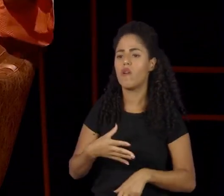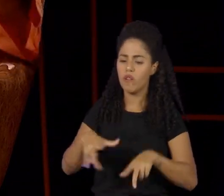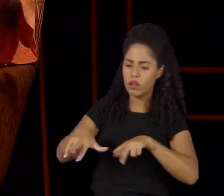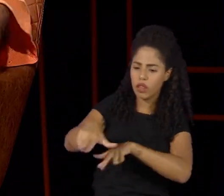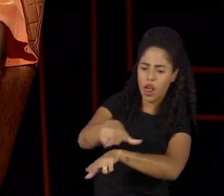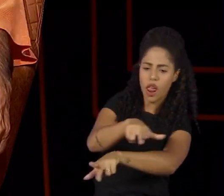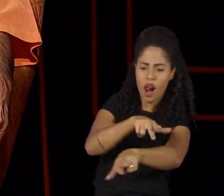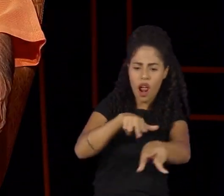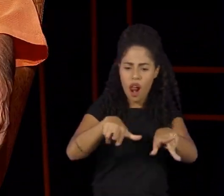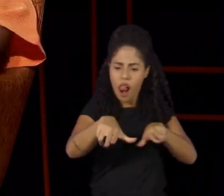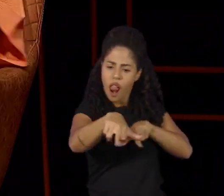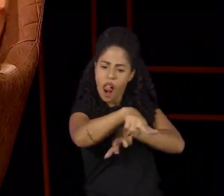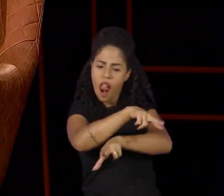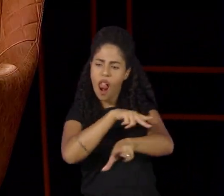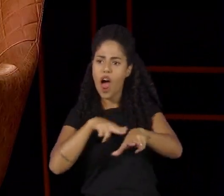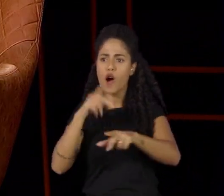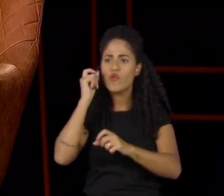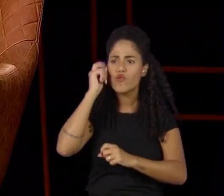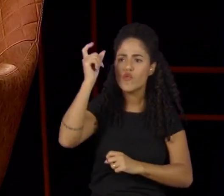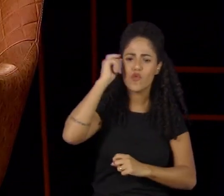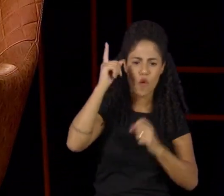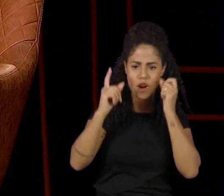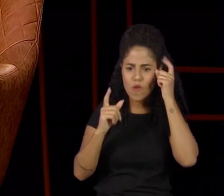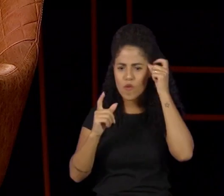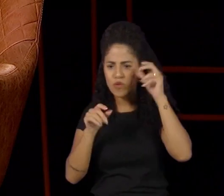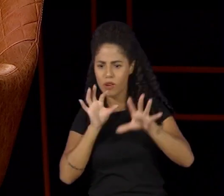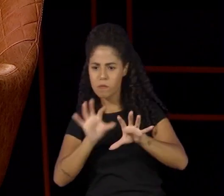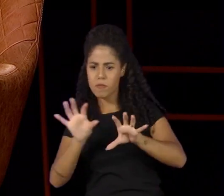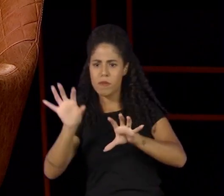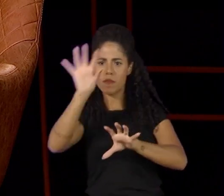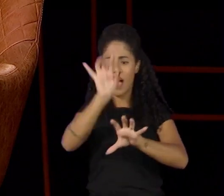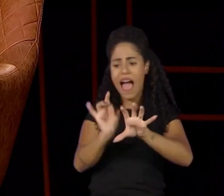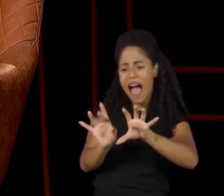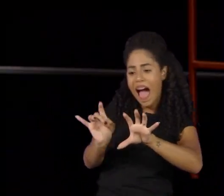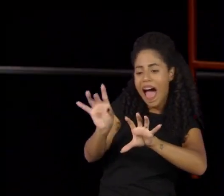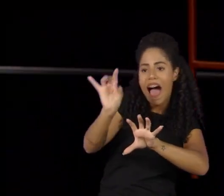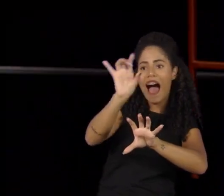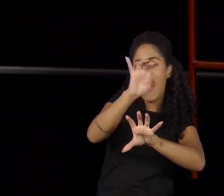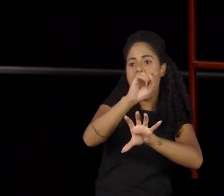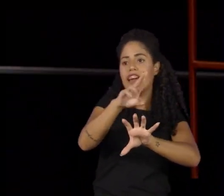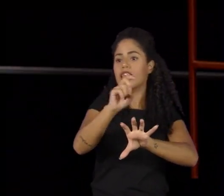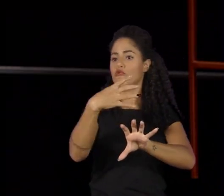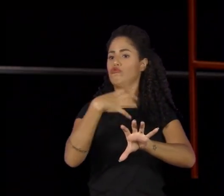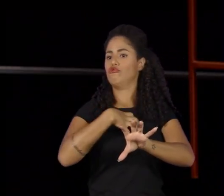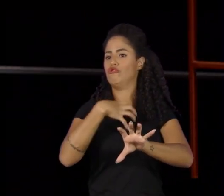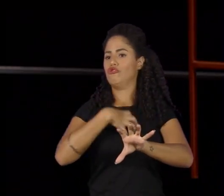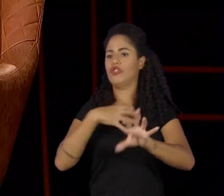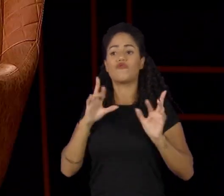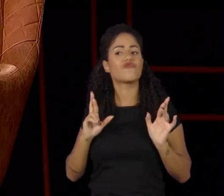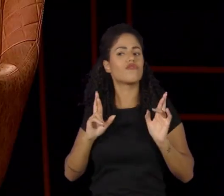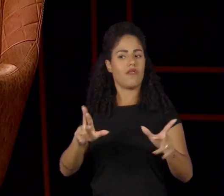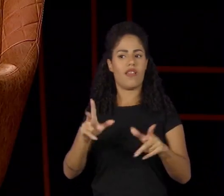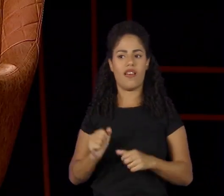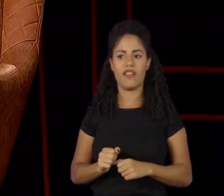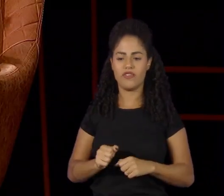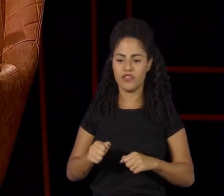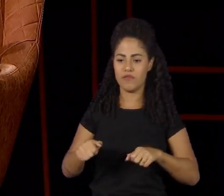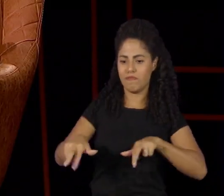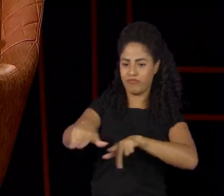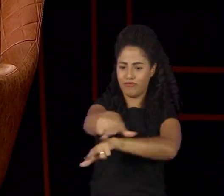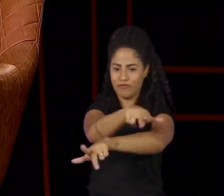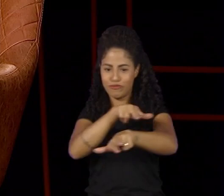coisa fantástica. Cada coisa tinha que ser. Você entende o que eu digo? Porque aí você pasteuriza, né? Fica uma Sim.